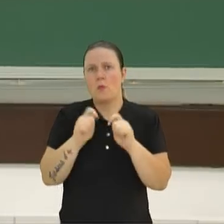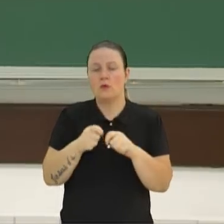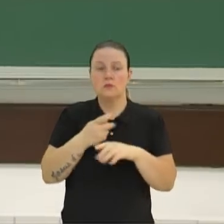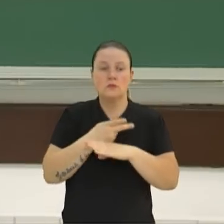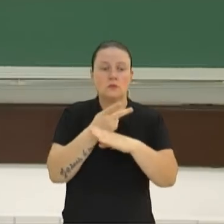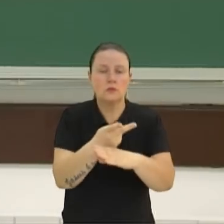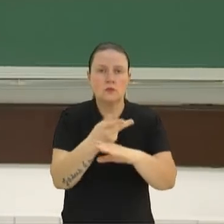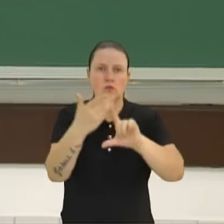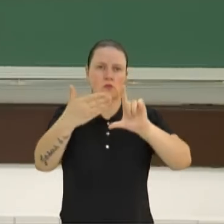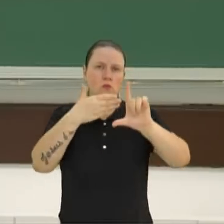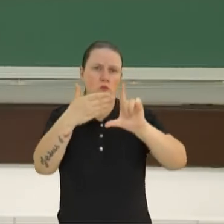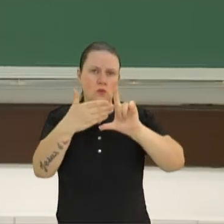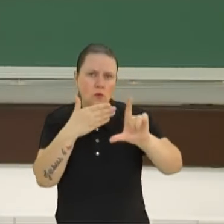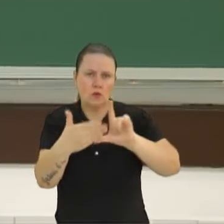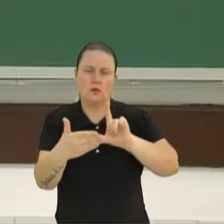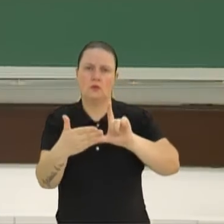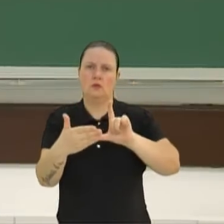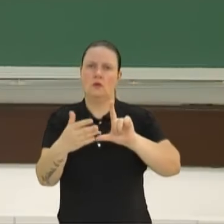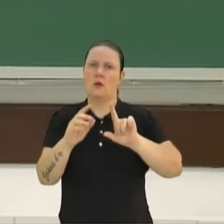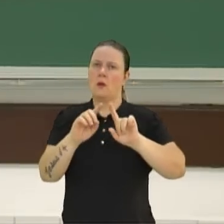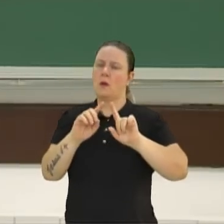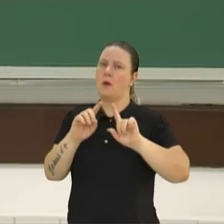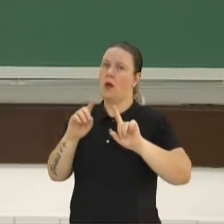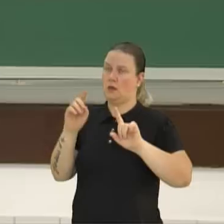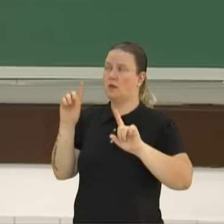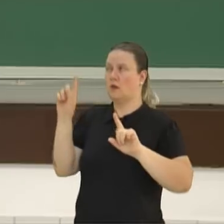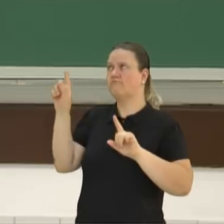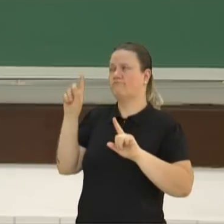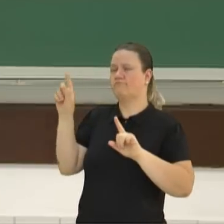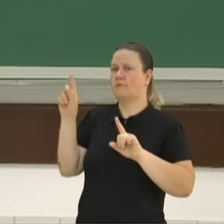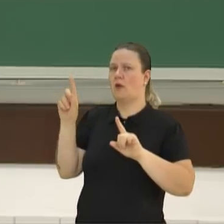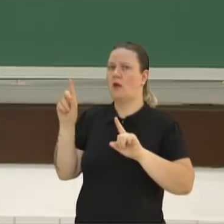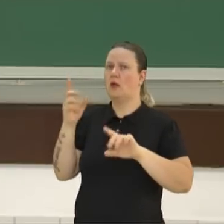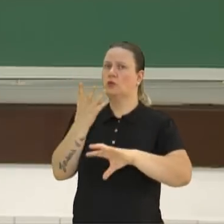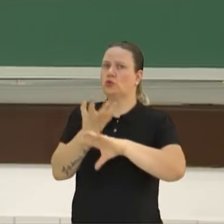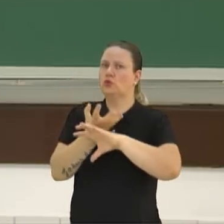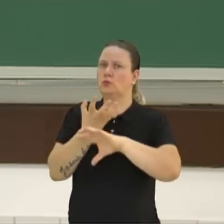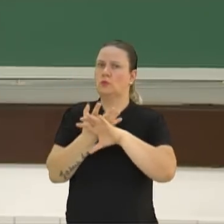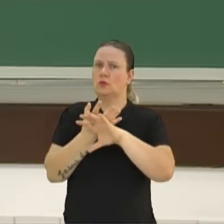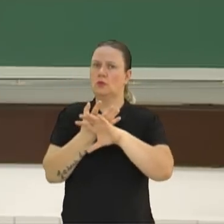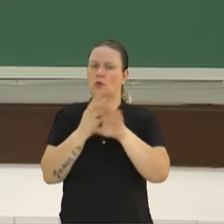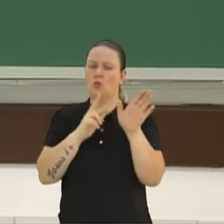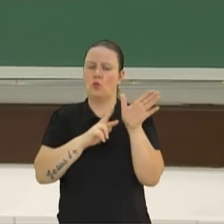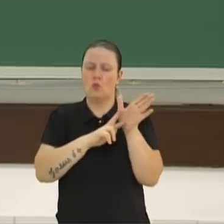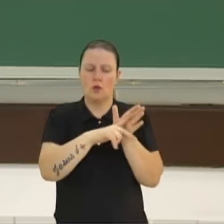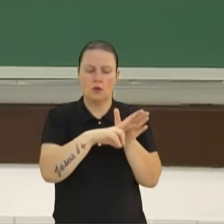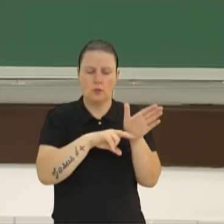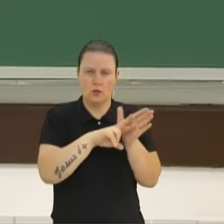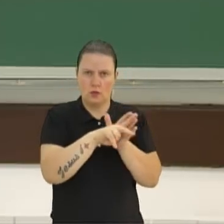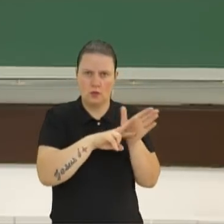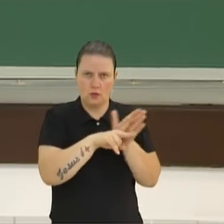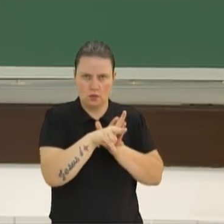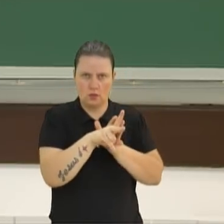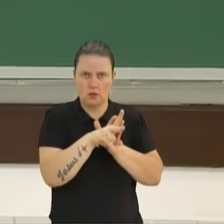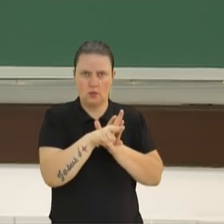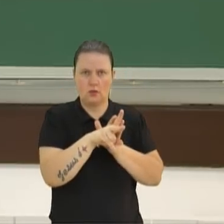vocês é o seguinte: na biologia, nós temos muitos termos que não fazem parte do nosso